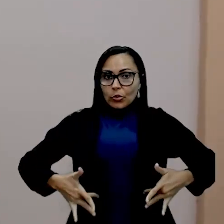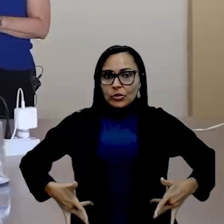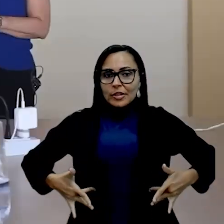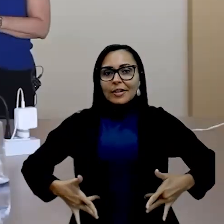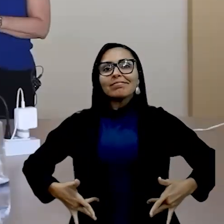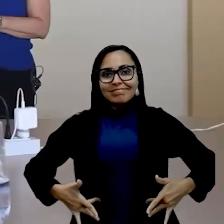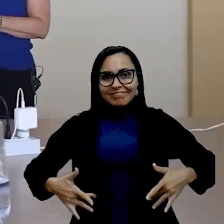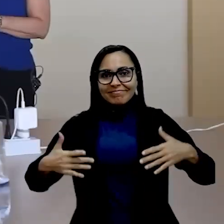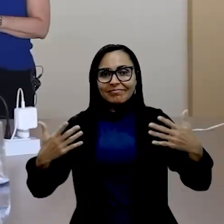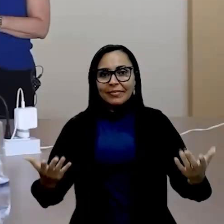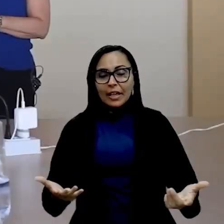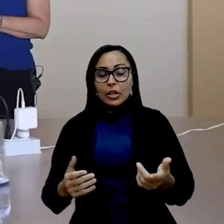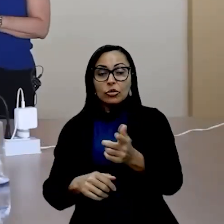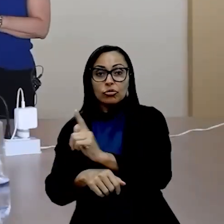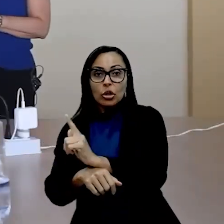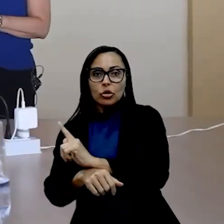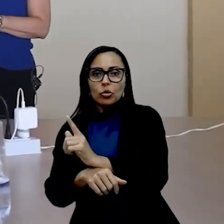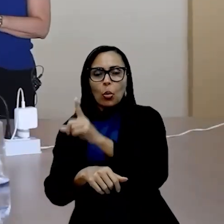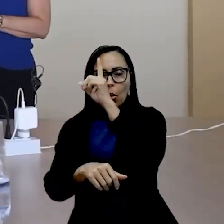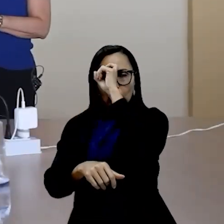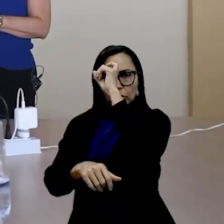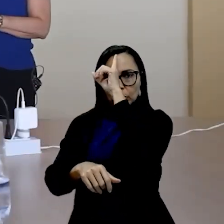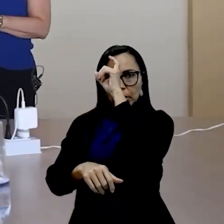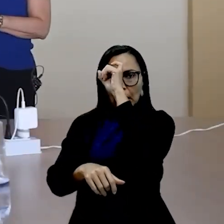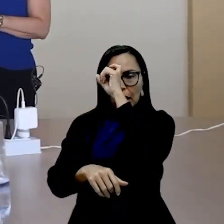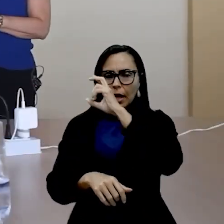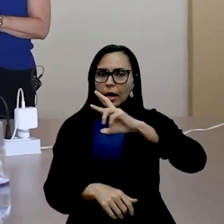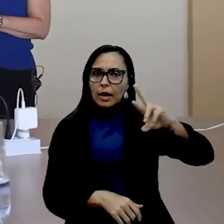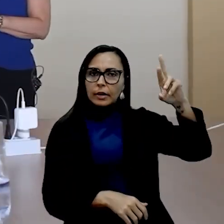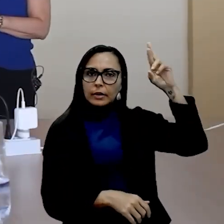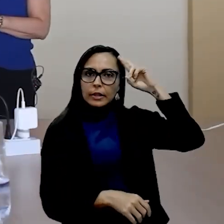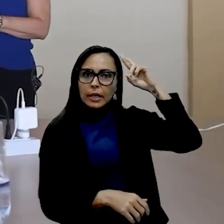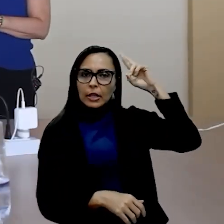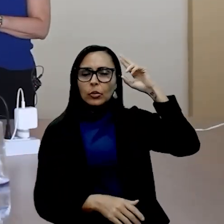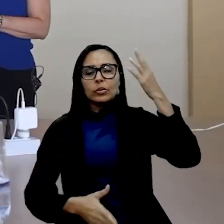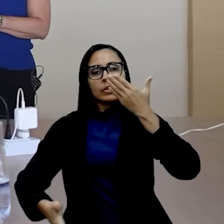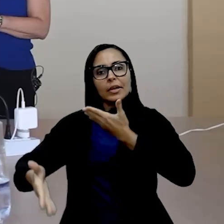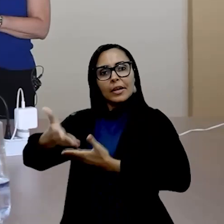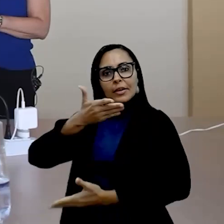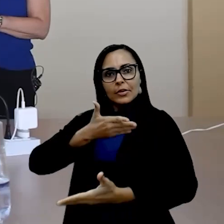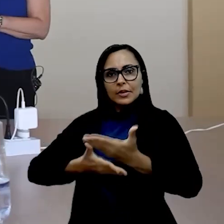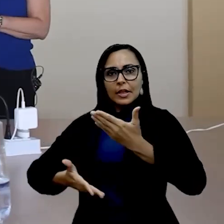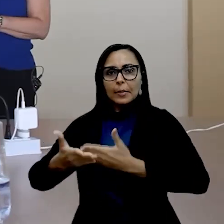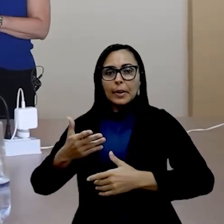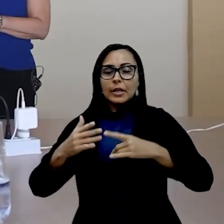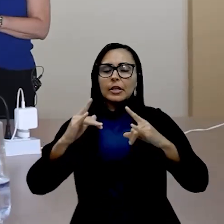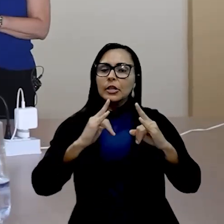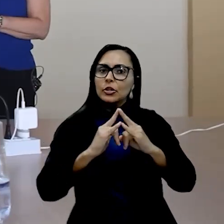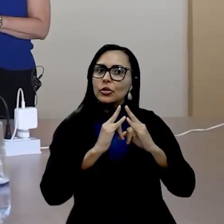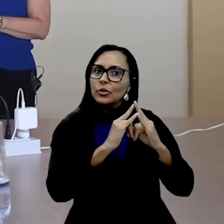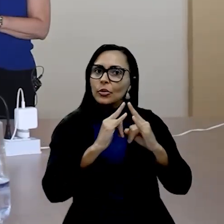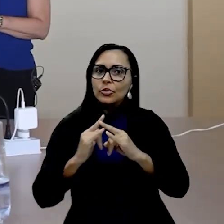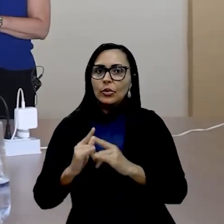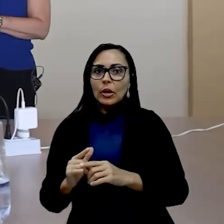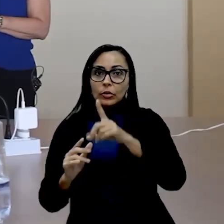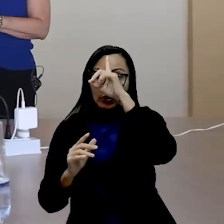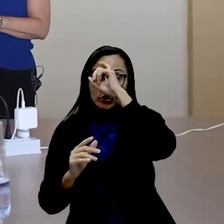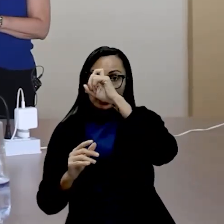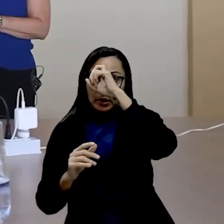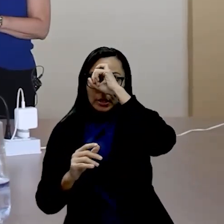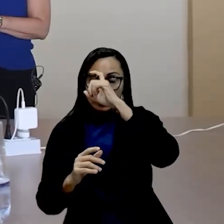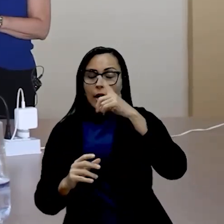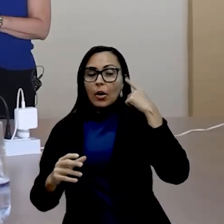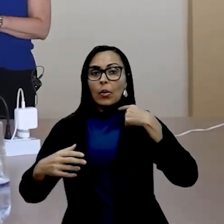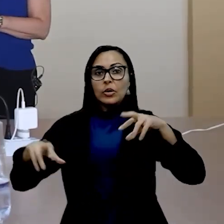andrologia, gestor hospitalar, diretor de relacionamento institucional no Hospital Esperança